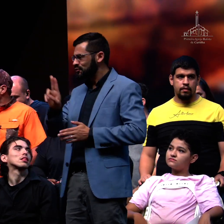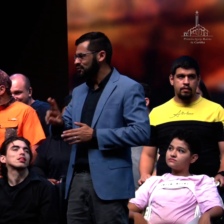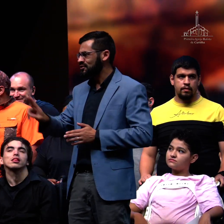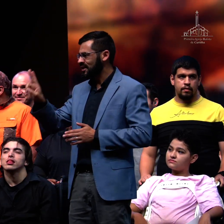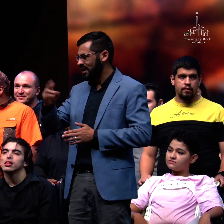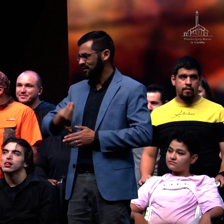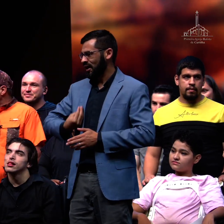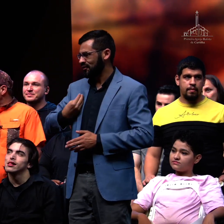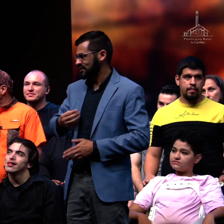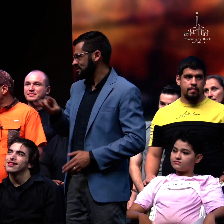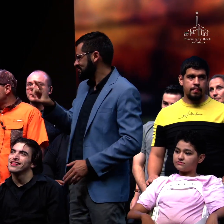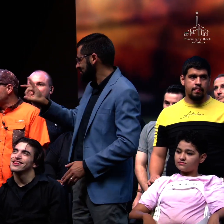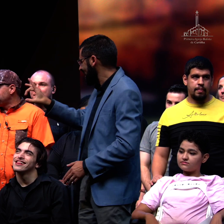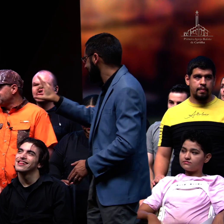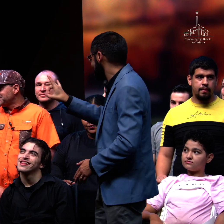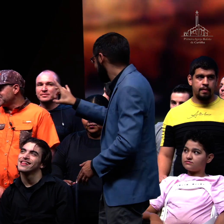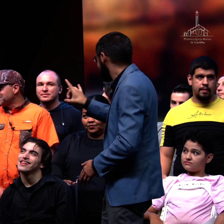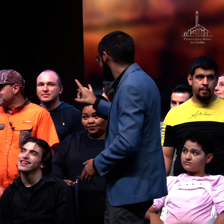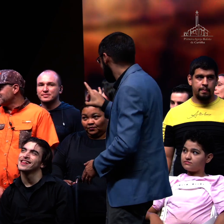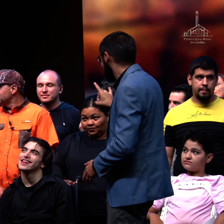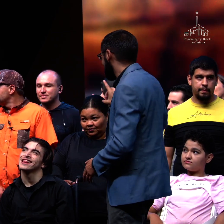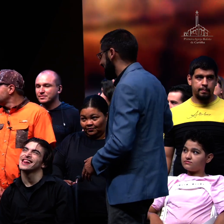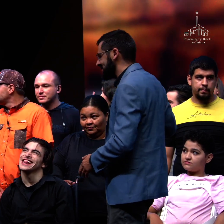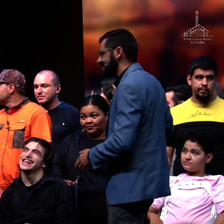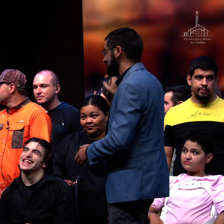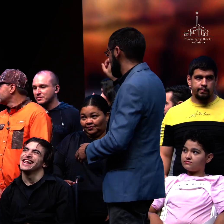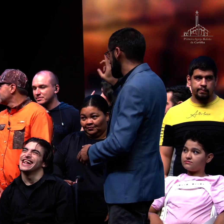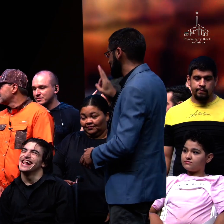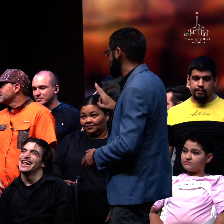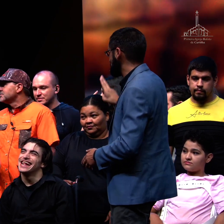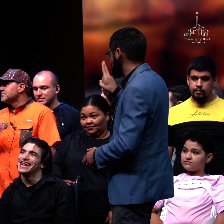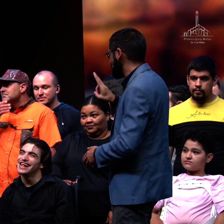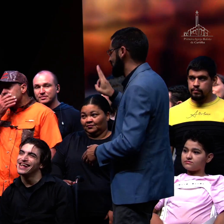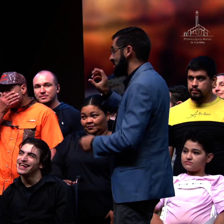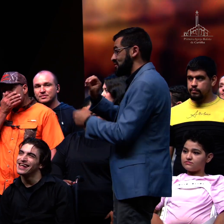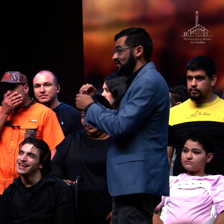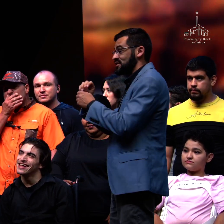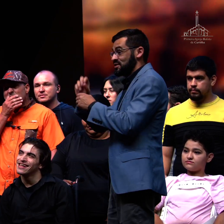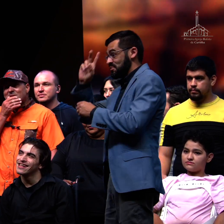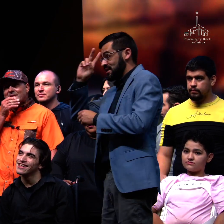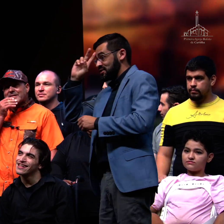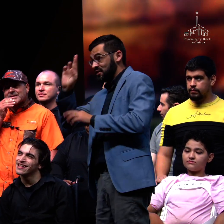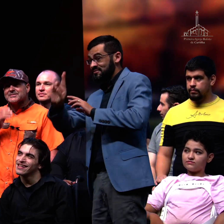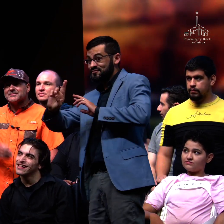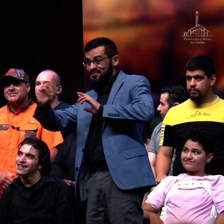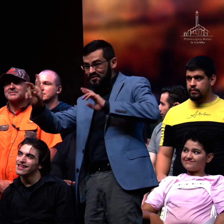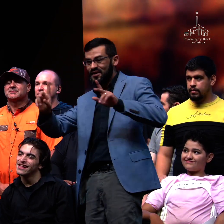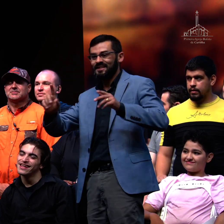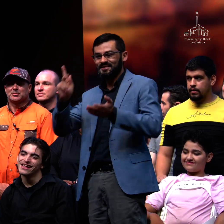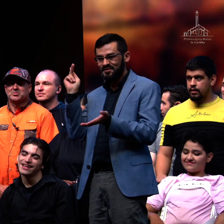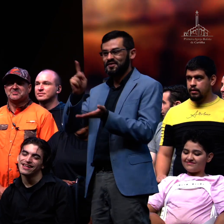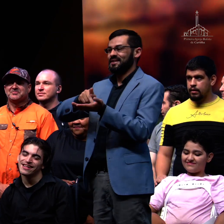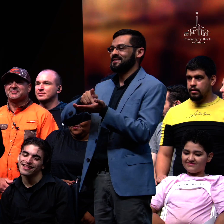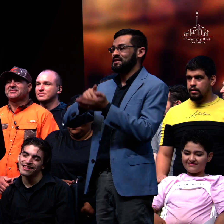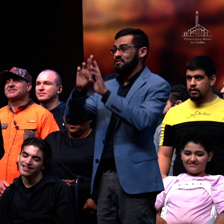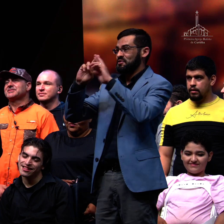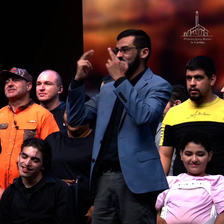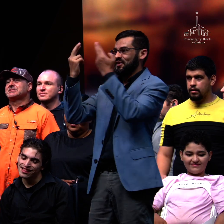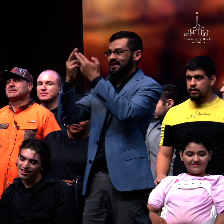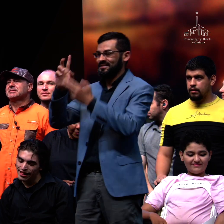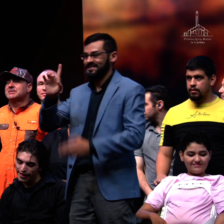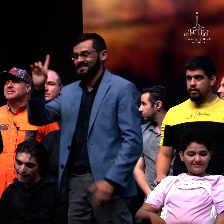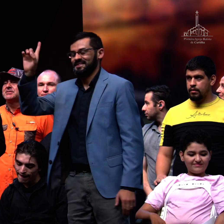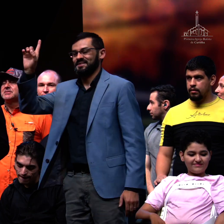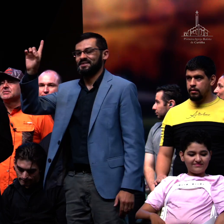instrumentos, canetas nas mãos do Senhor, escrevendo uma história diferentona do reino de